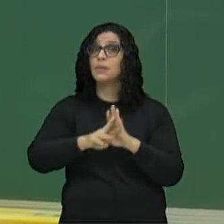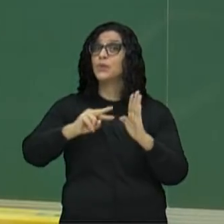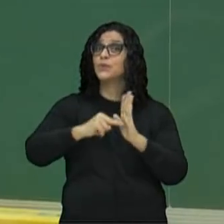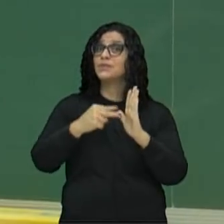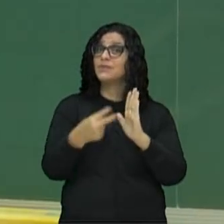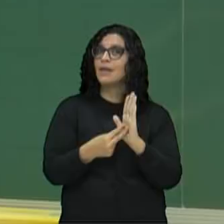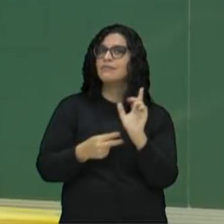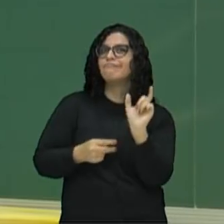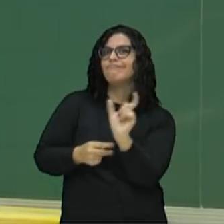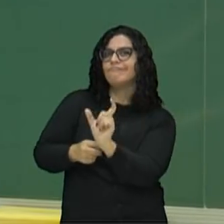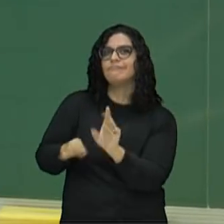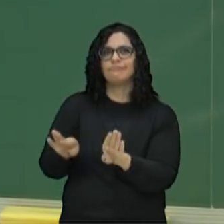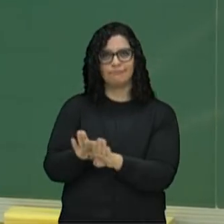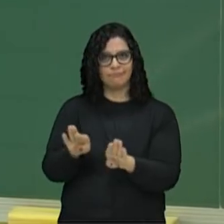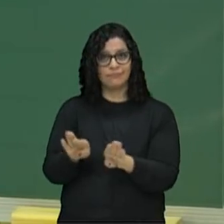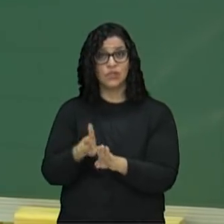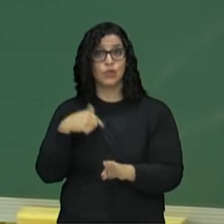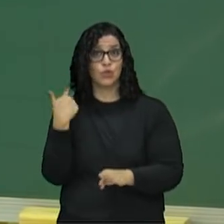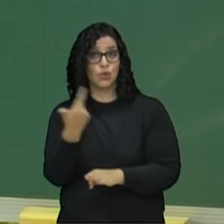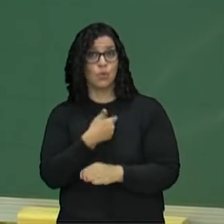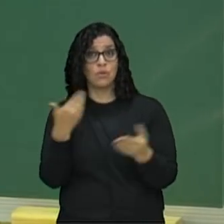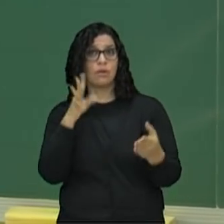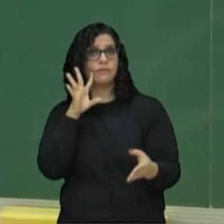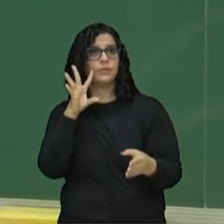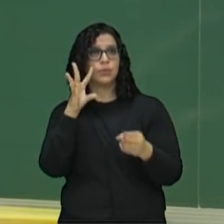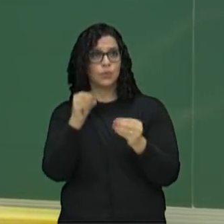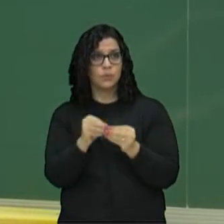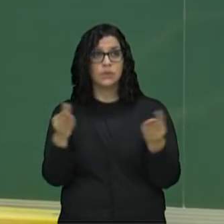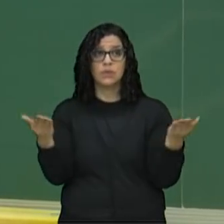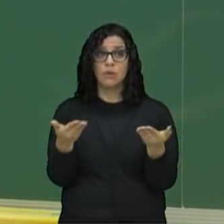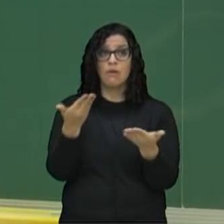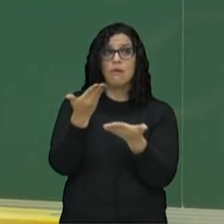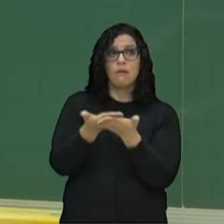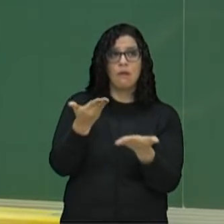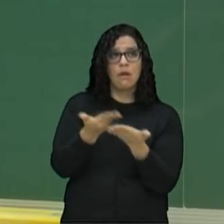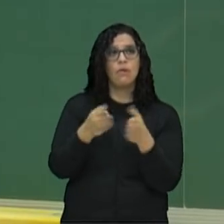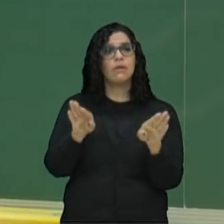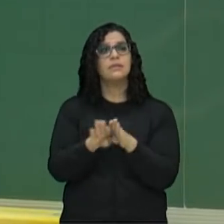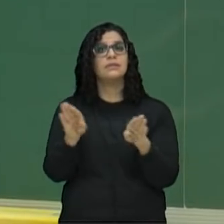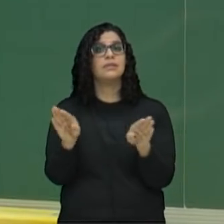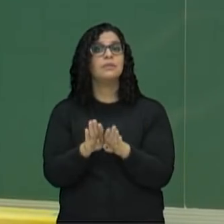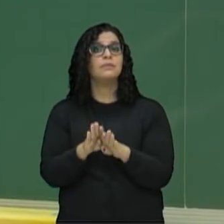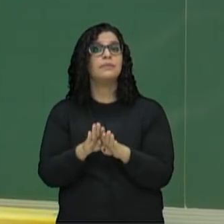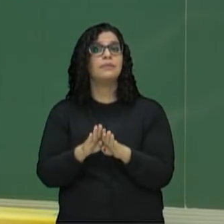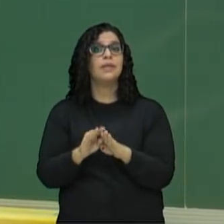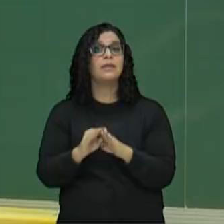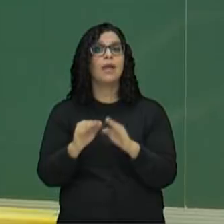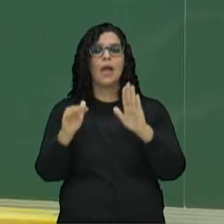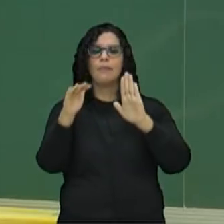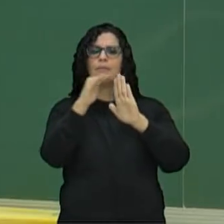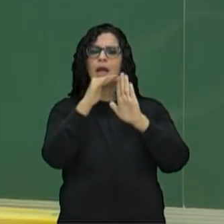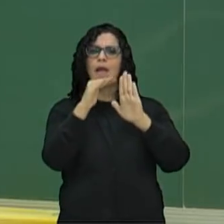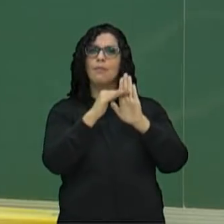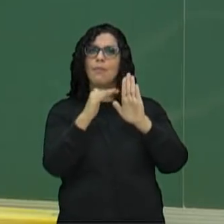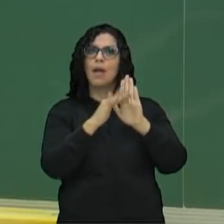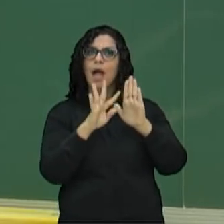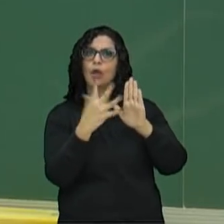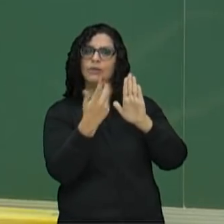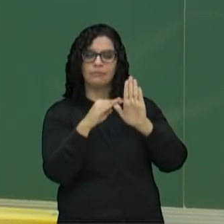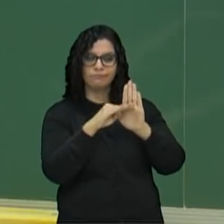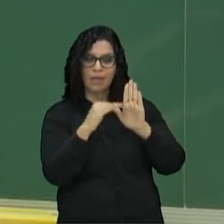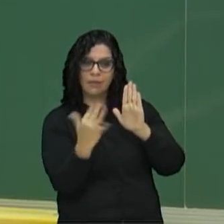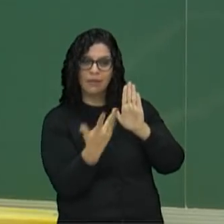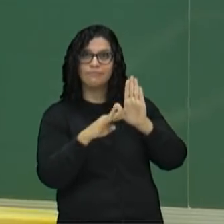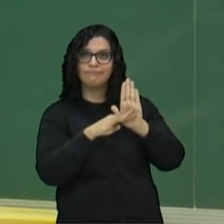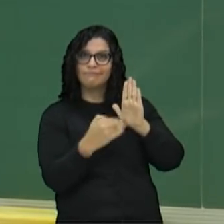significado das palavras. Nós vamos compreender nessa aula a sequência de acontecimentos da